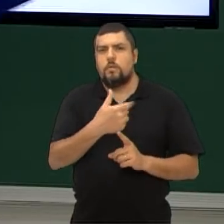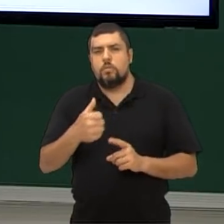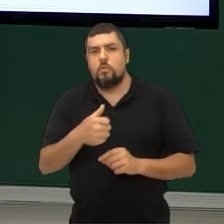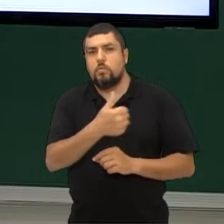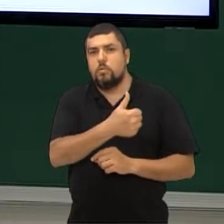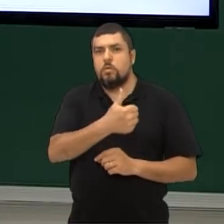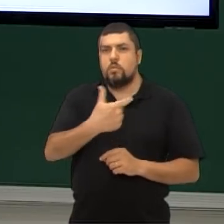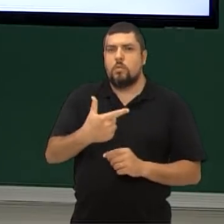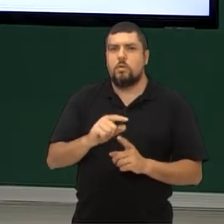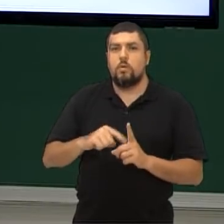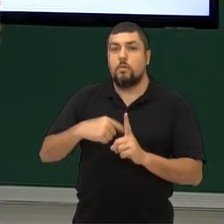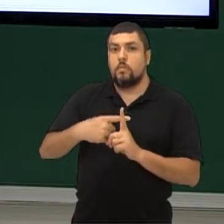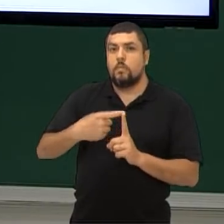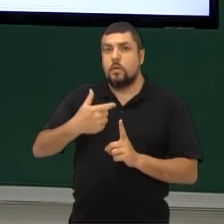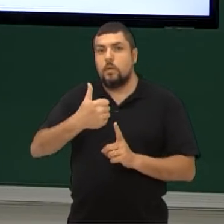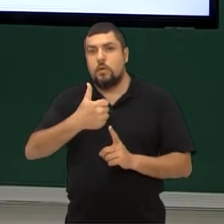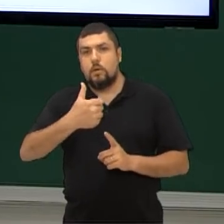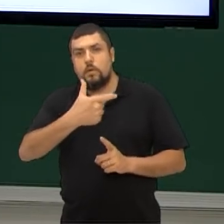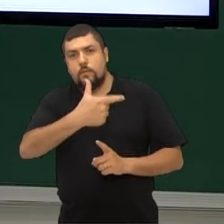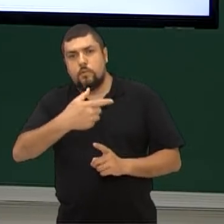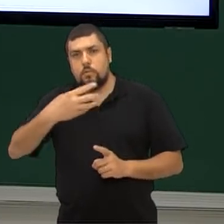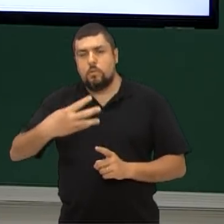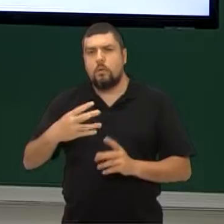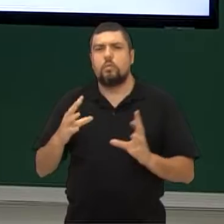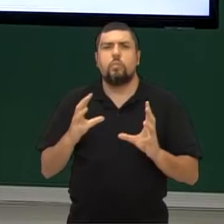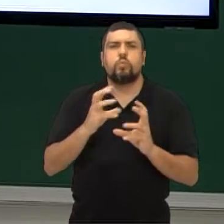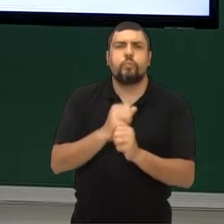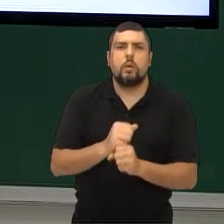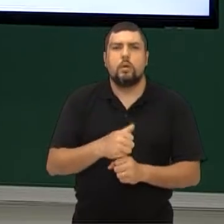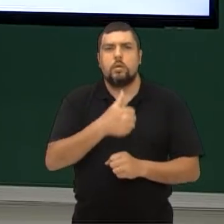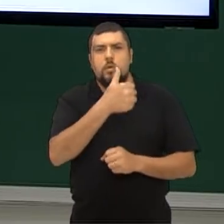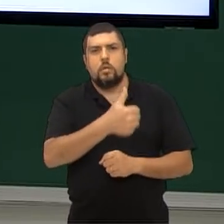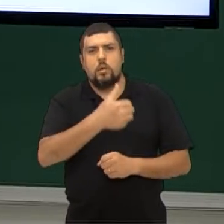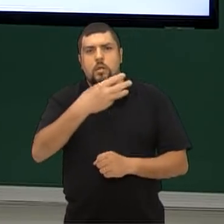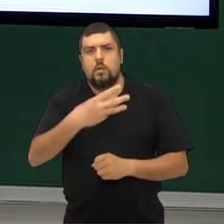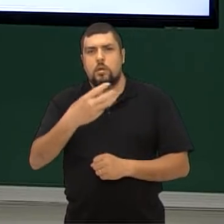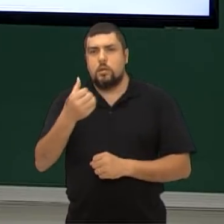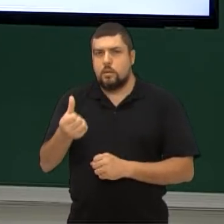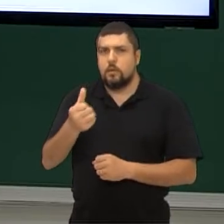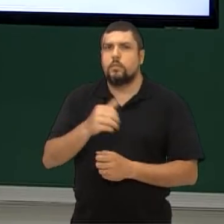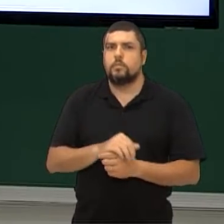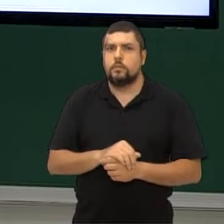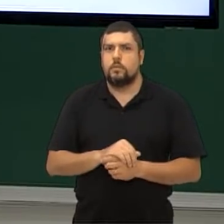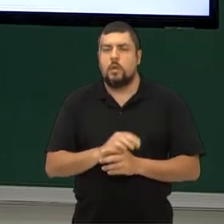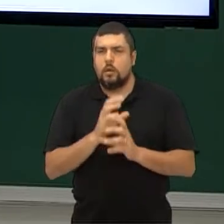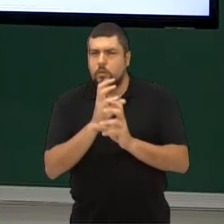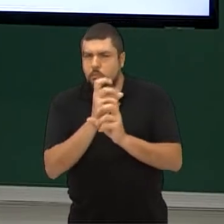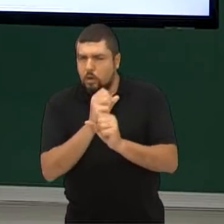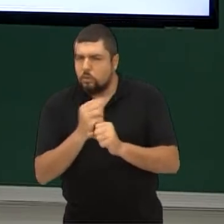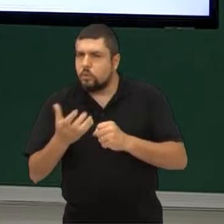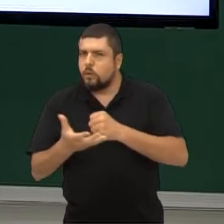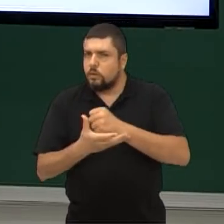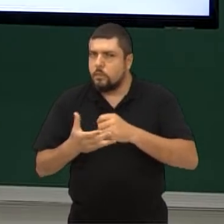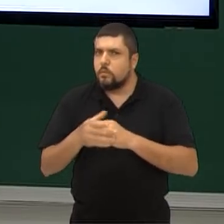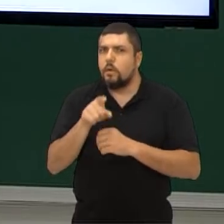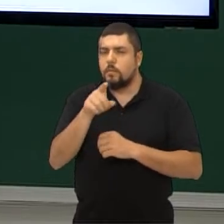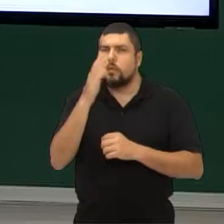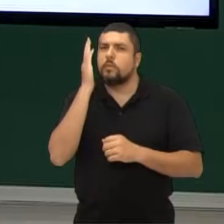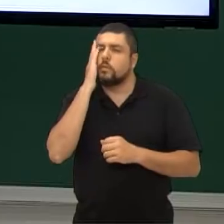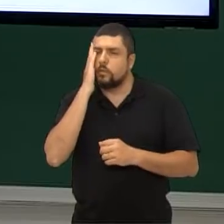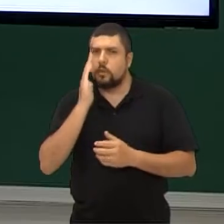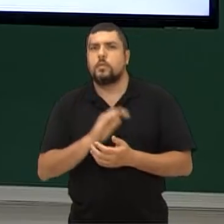112 com 24, 136. Não errem essas continhas bobas, senhores. Prestem atenção, às vezes